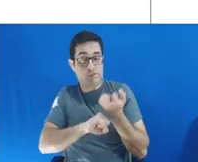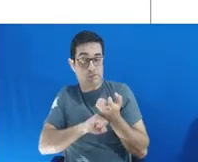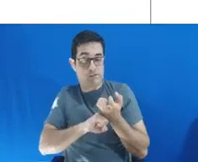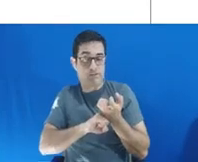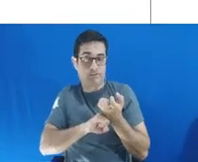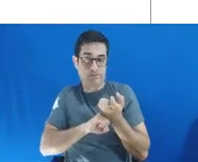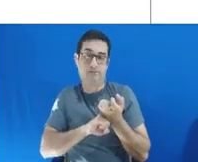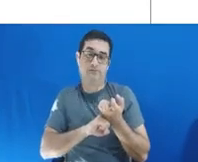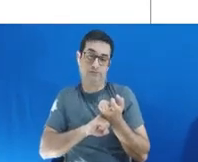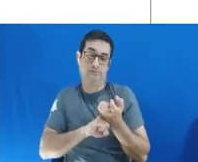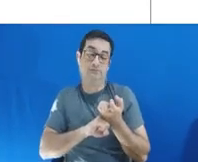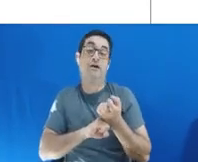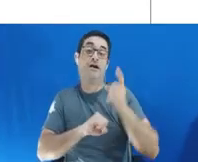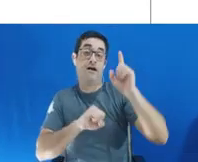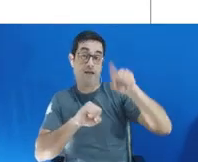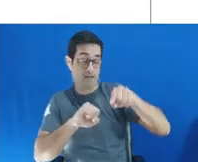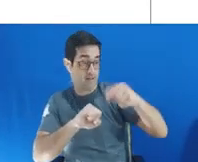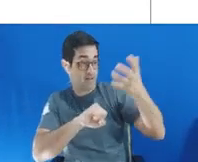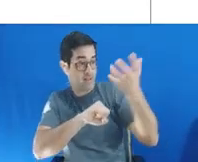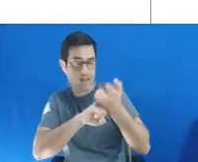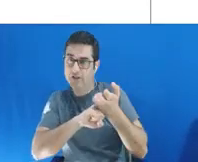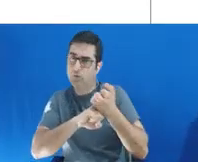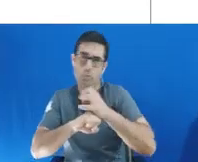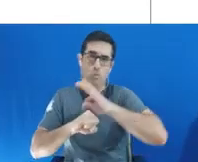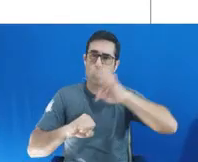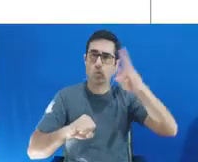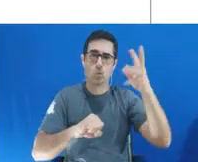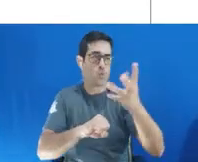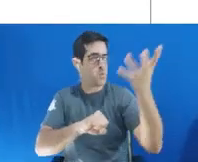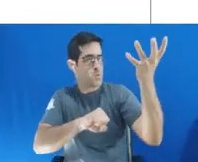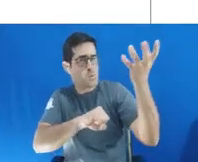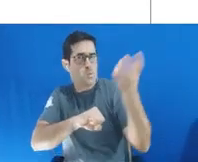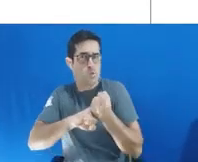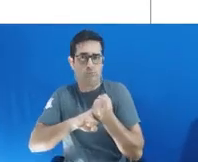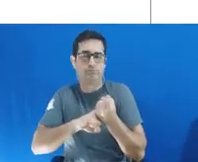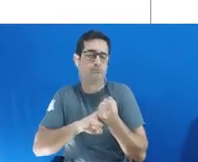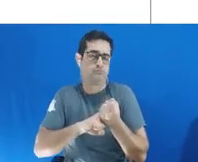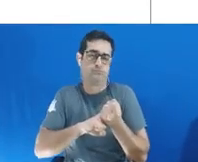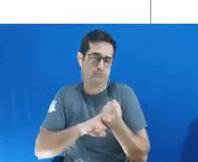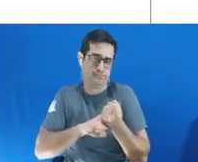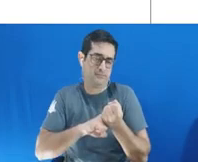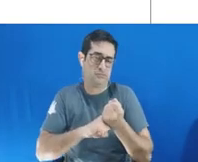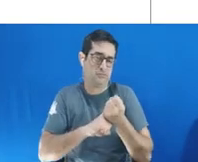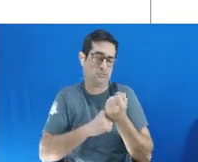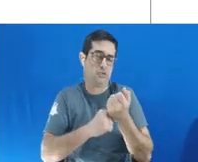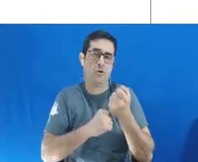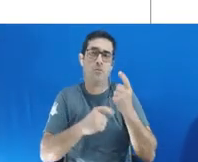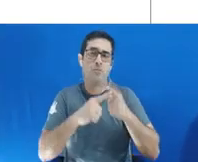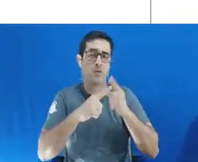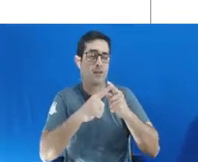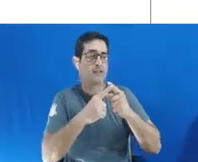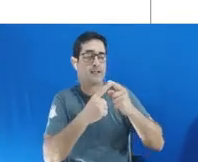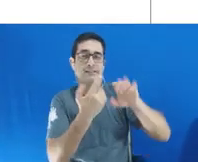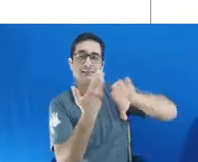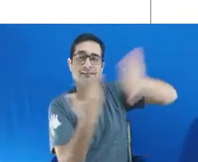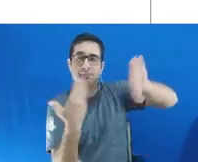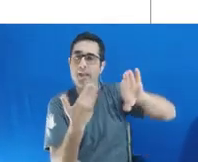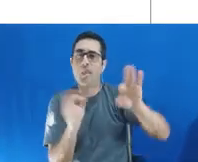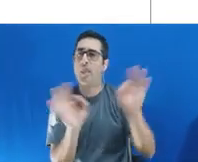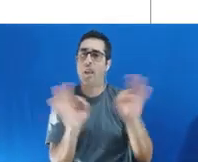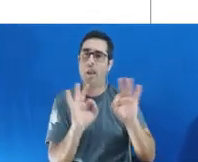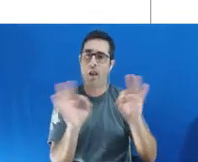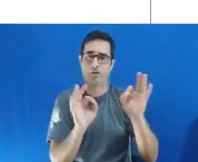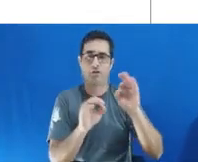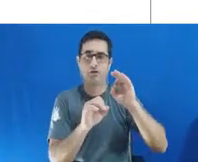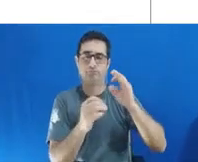Então a carga nuclear efetiva, ela é a total, ela sente a atração total do núcleo porque não tem nada que separe.